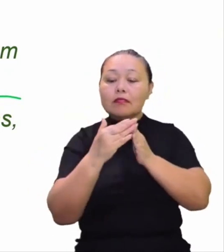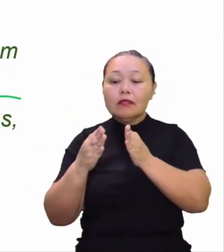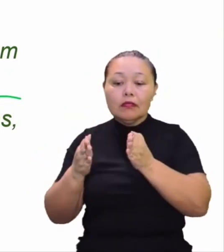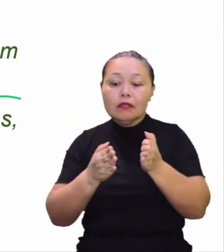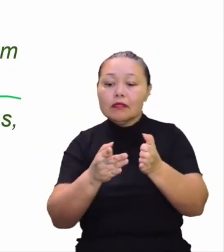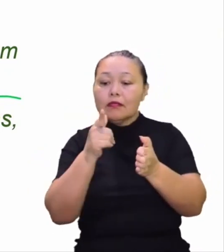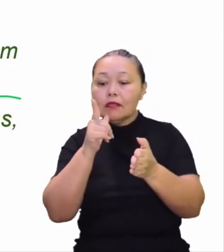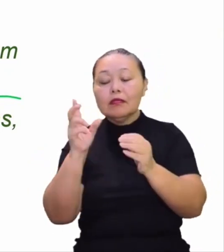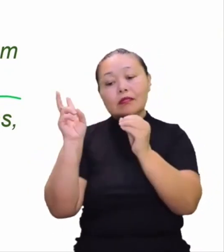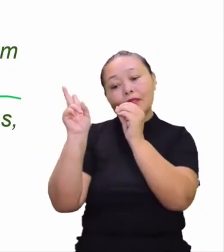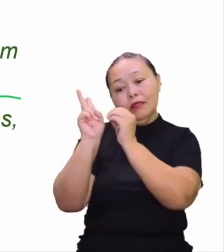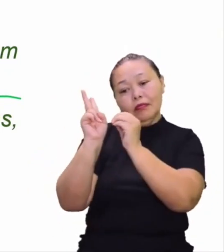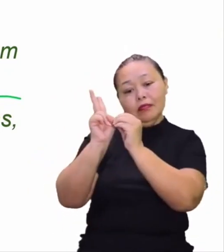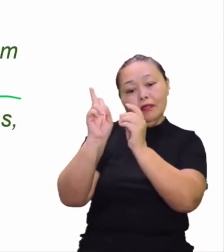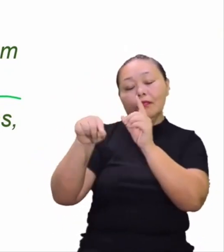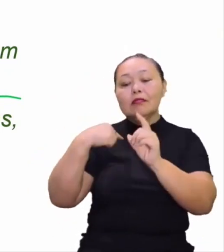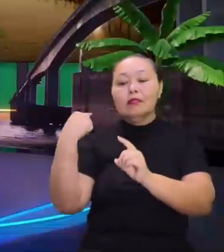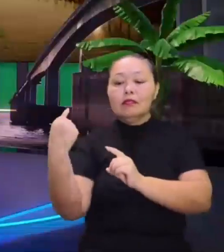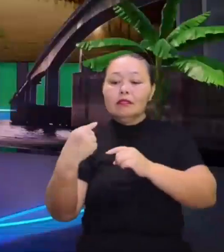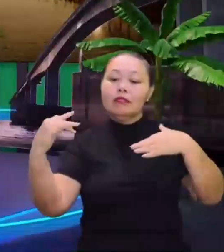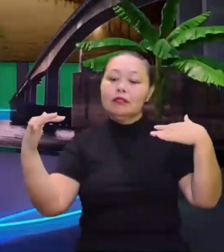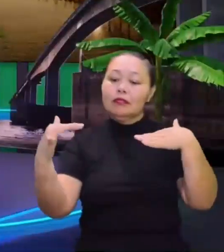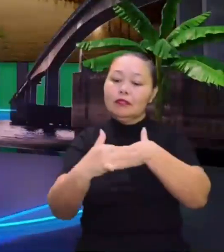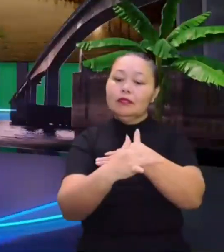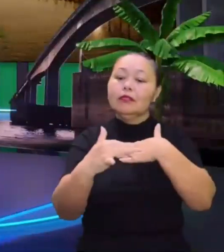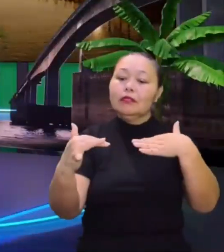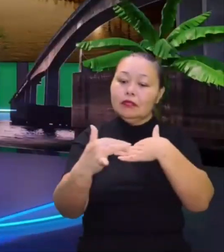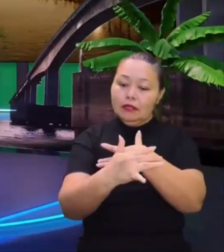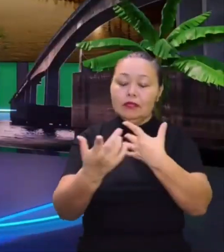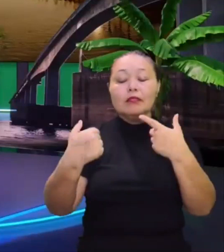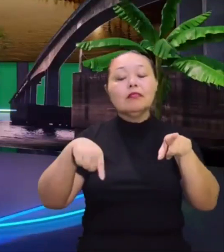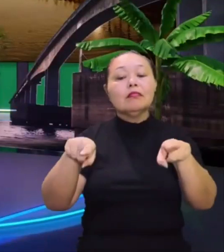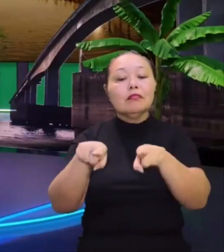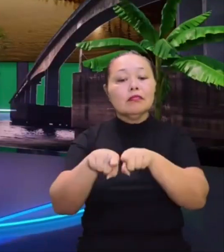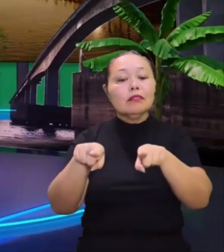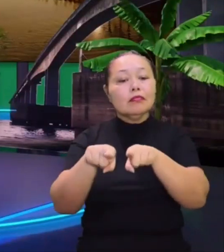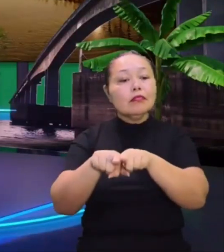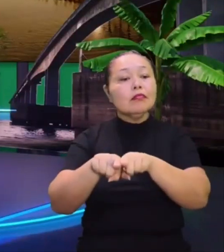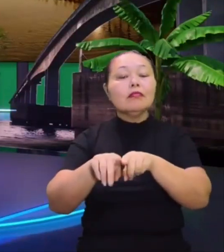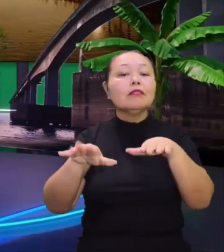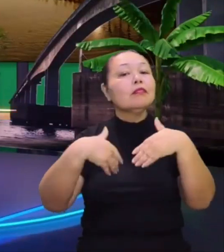ribeirinhas, indígenas e nós aqui também da área urbana. Com Por que certeza. não? É isso?